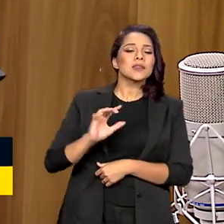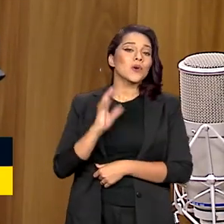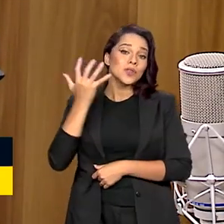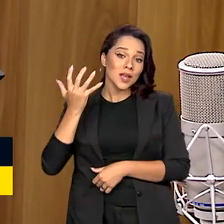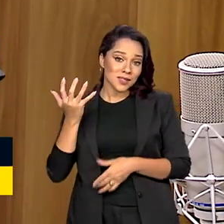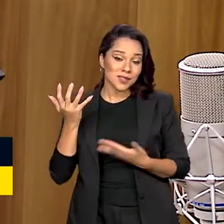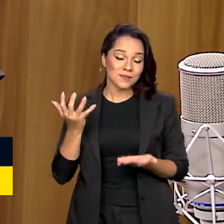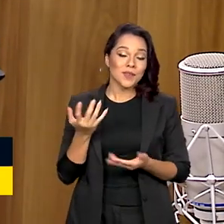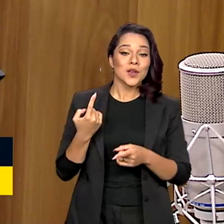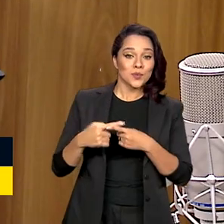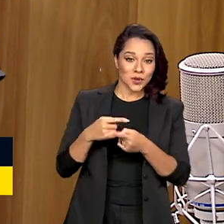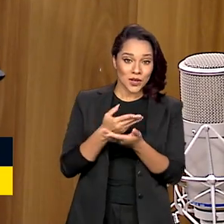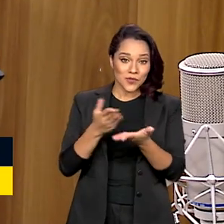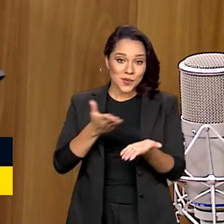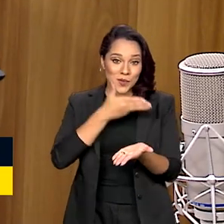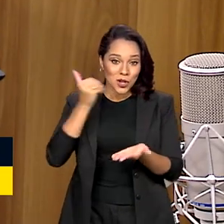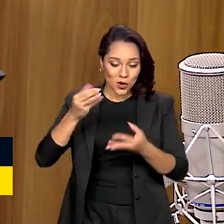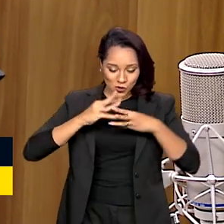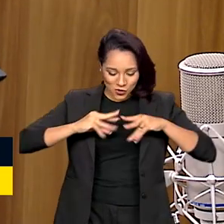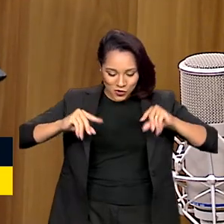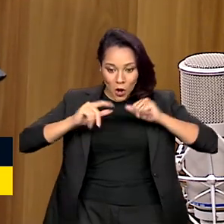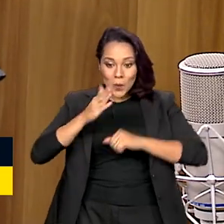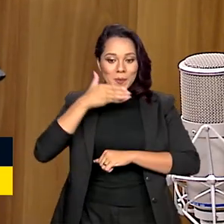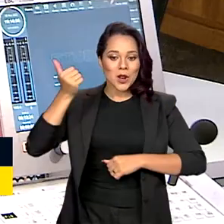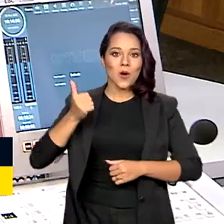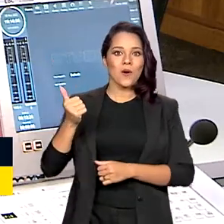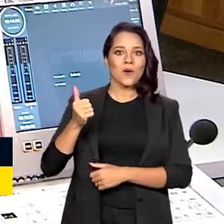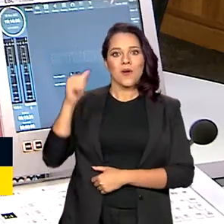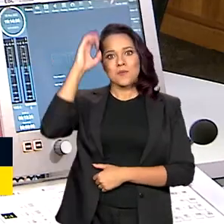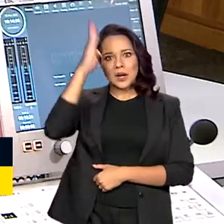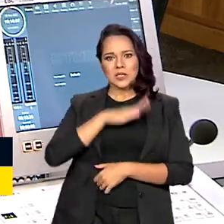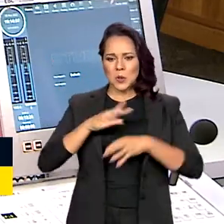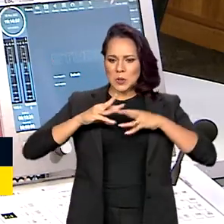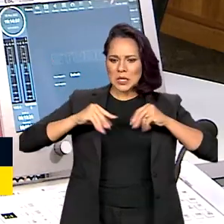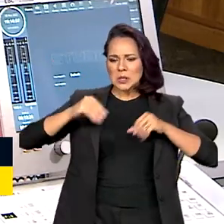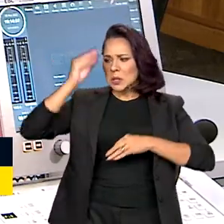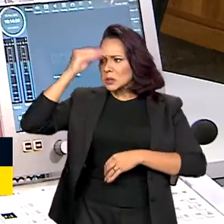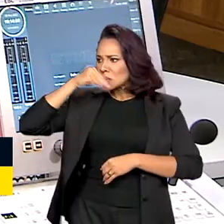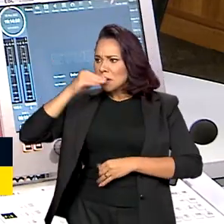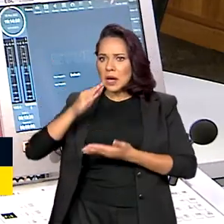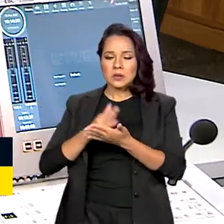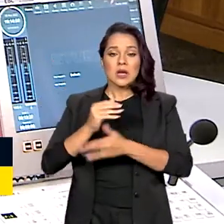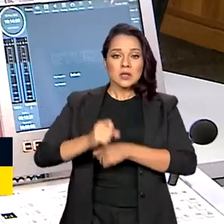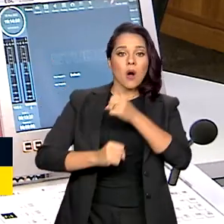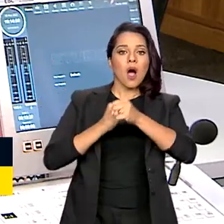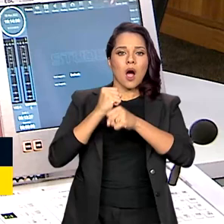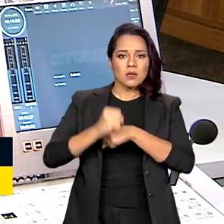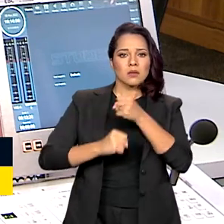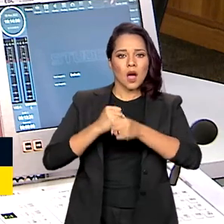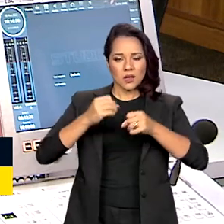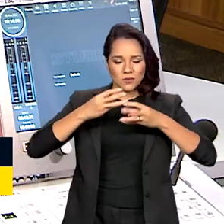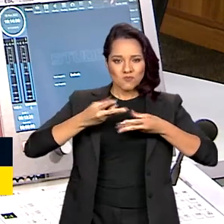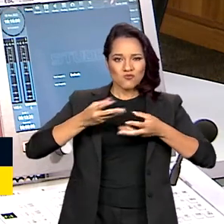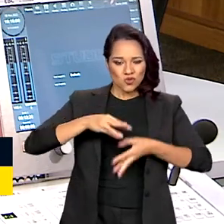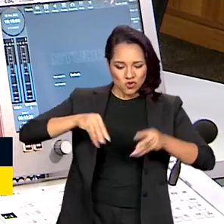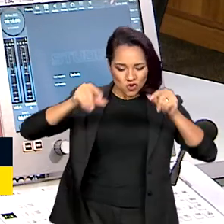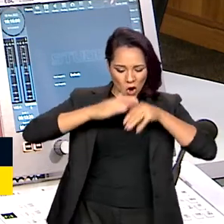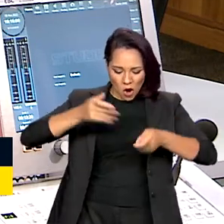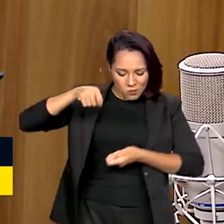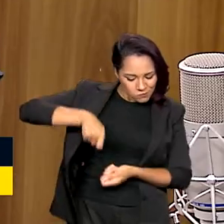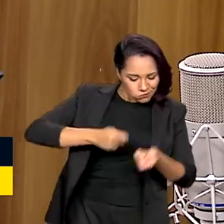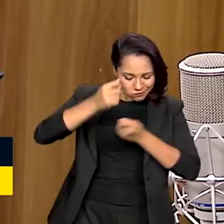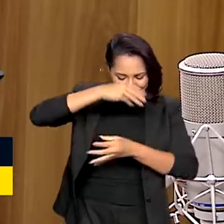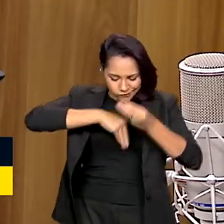acontece? Porque você melhorou o solo. O Brasil é um país que tem solos fracos, então todo ano você tem que melhorar esse solo. Como você melhora esse